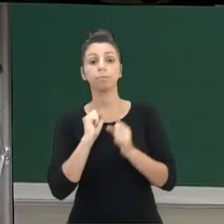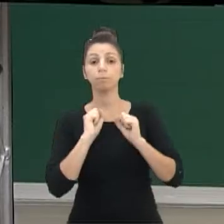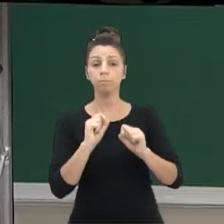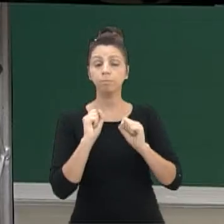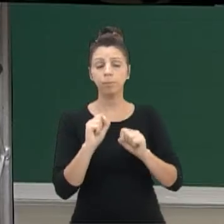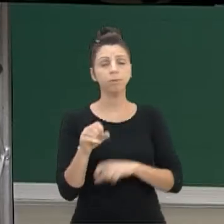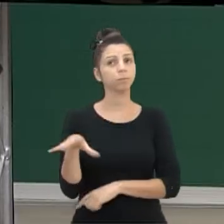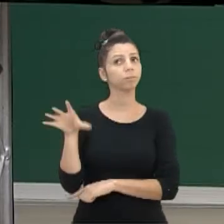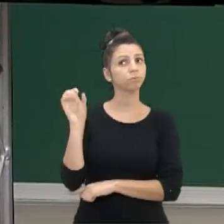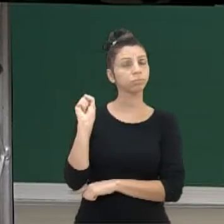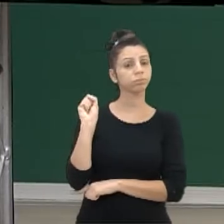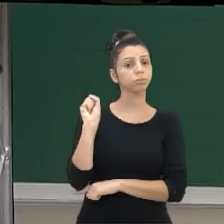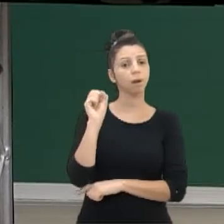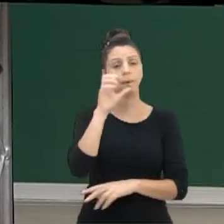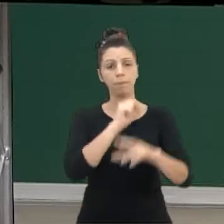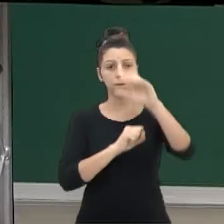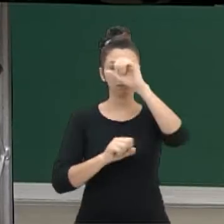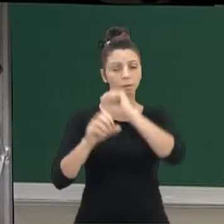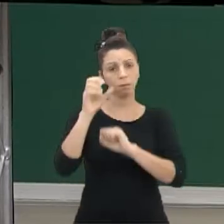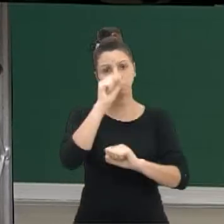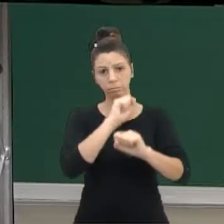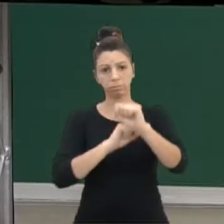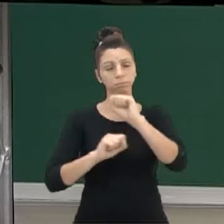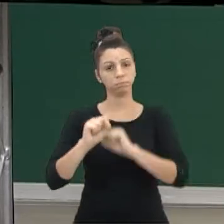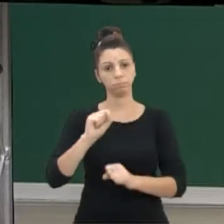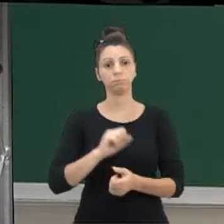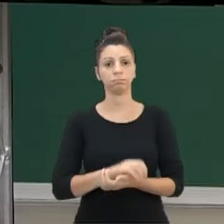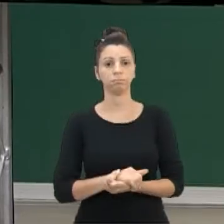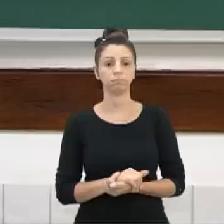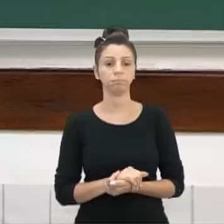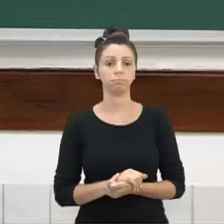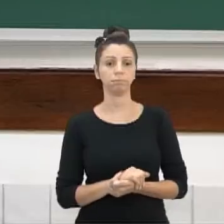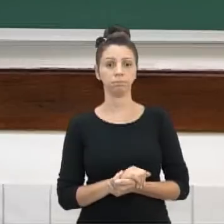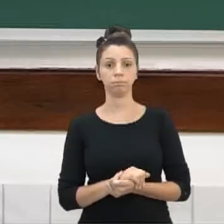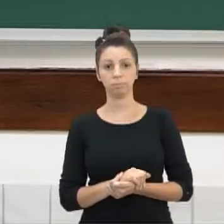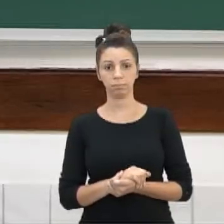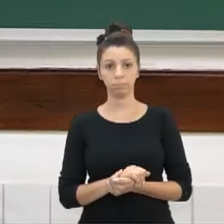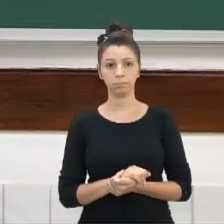posso ouvir esse podcast offline a qualquer momento, ok?